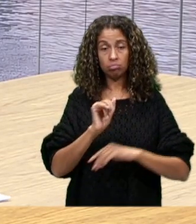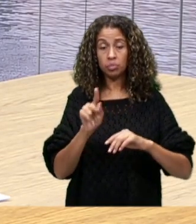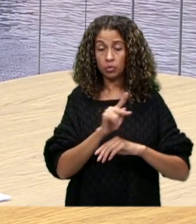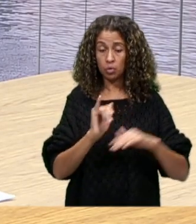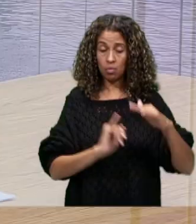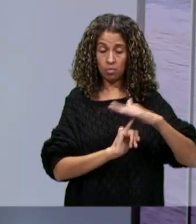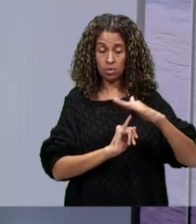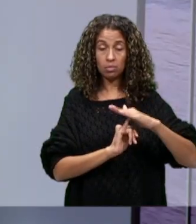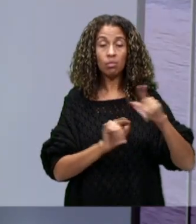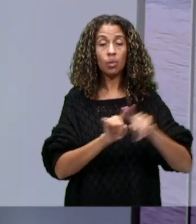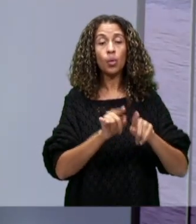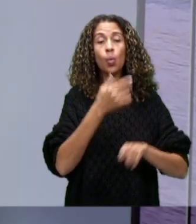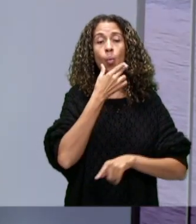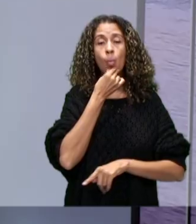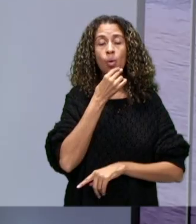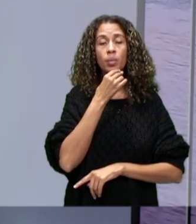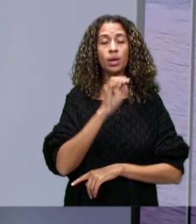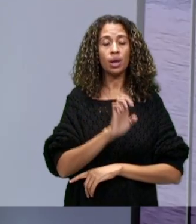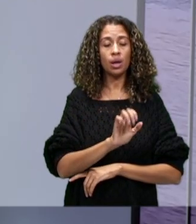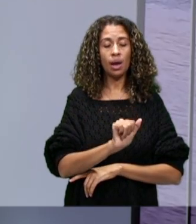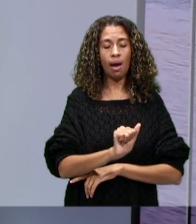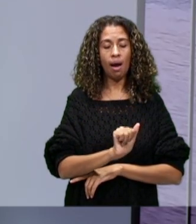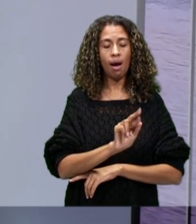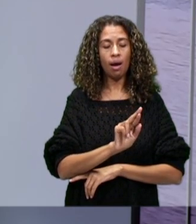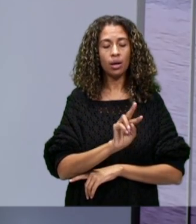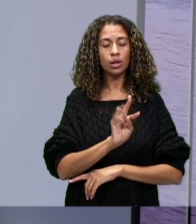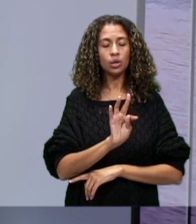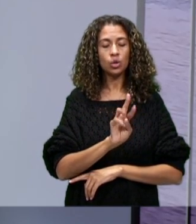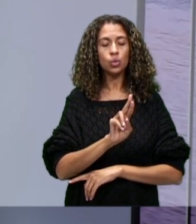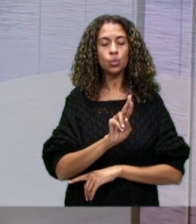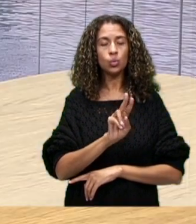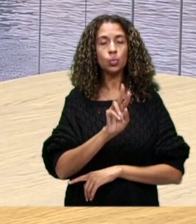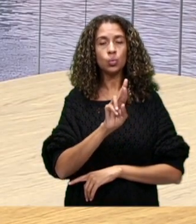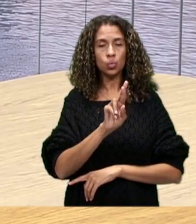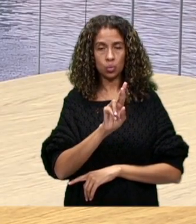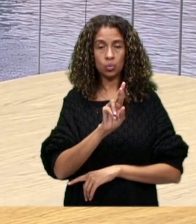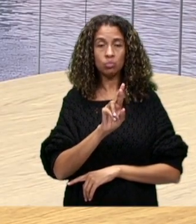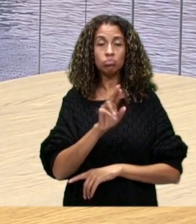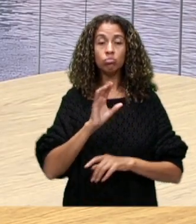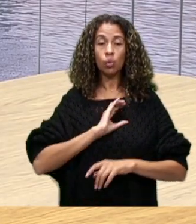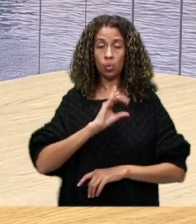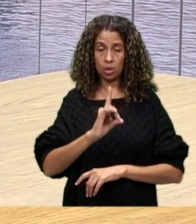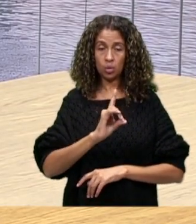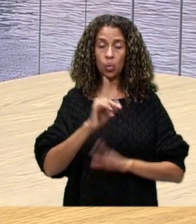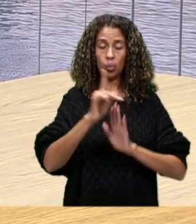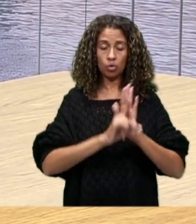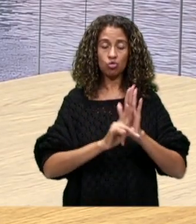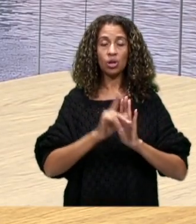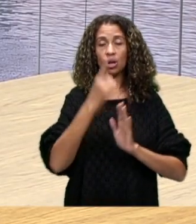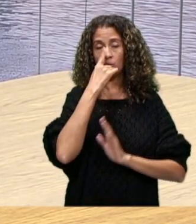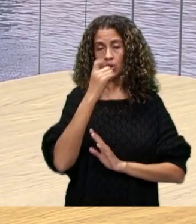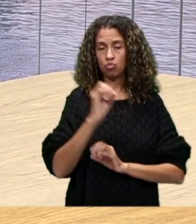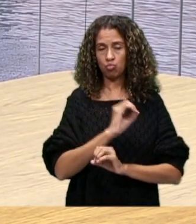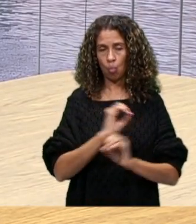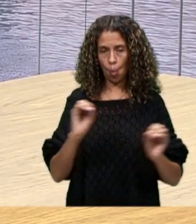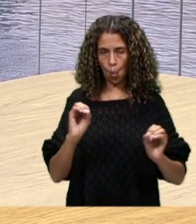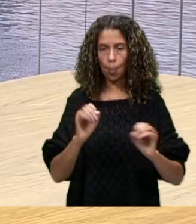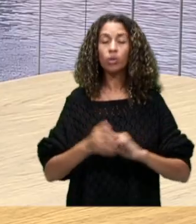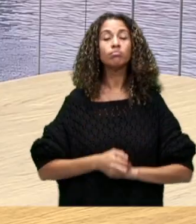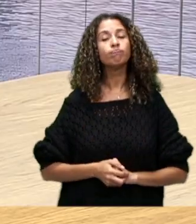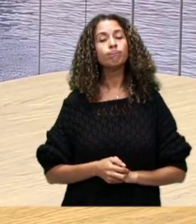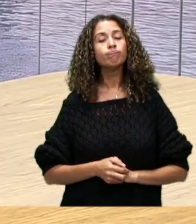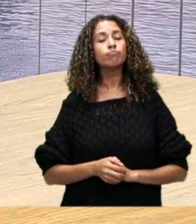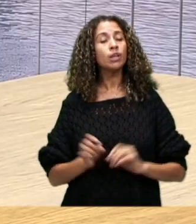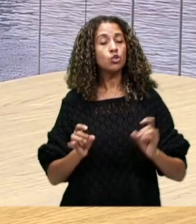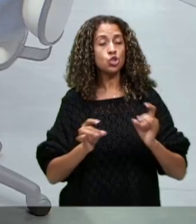também com o Arthur Rancati ali, que é coordenador do Itajaí Lixo Zero. A gente fechou o primeiro bloco falando dessa,